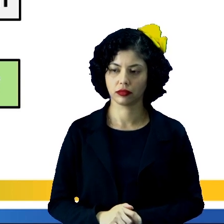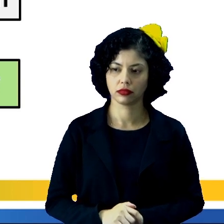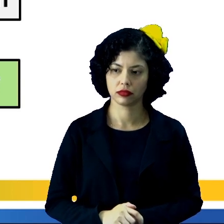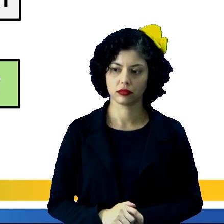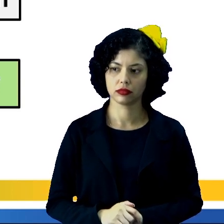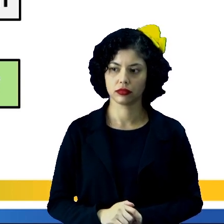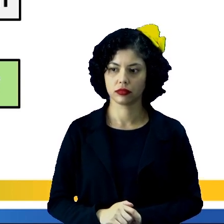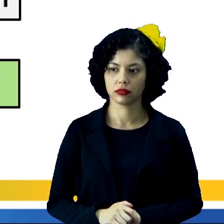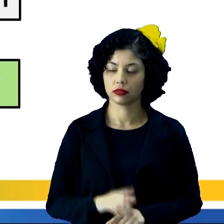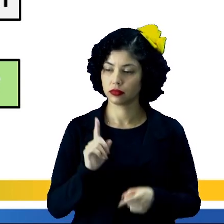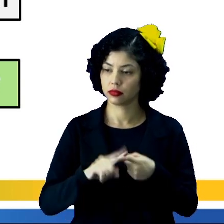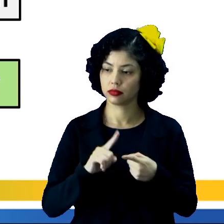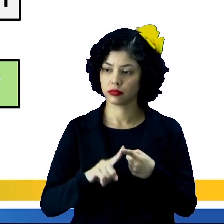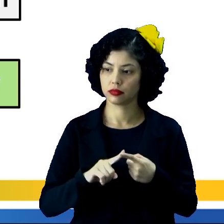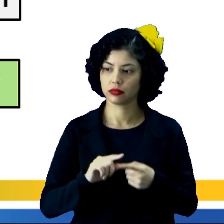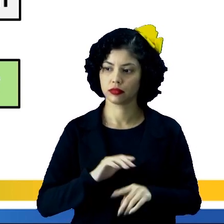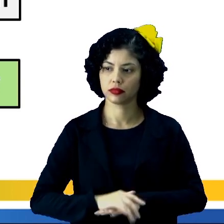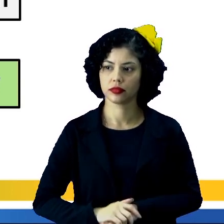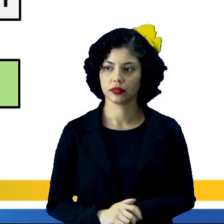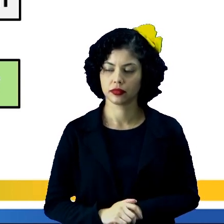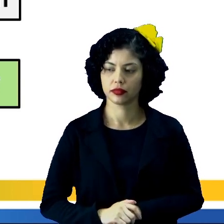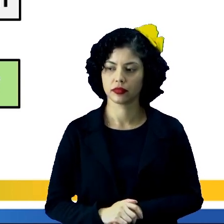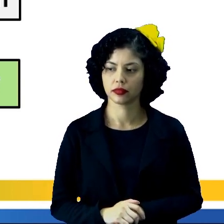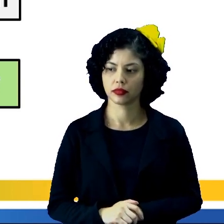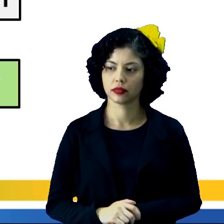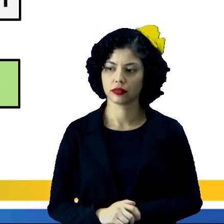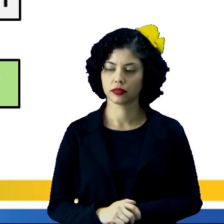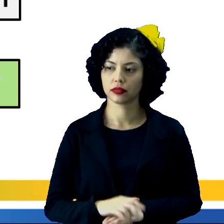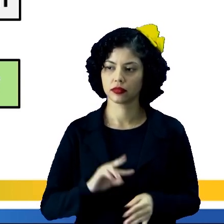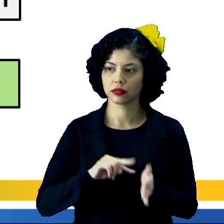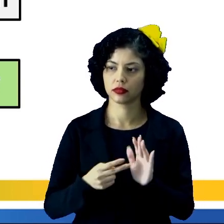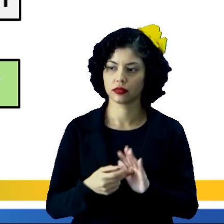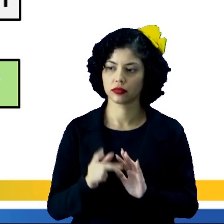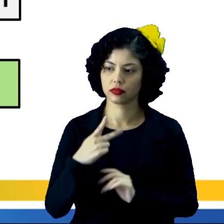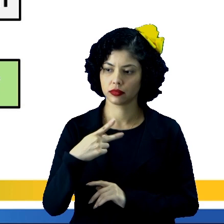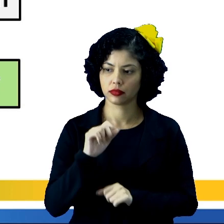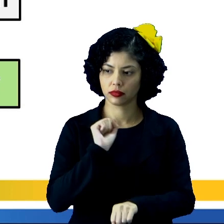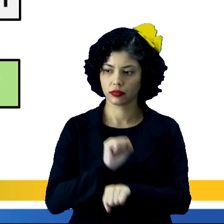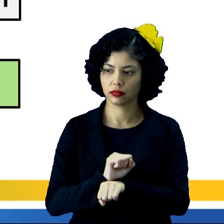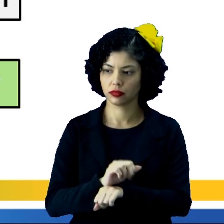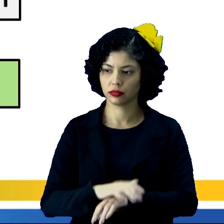Because significa porque. For significa para.